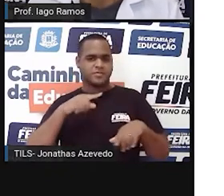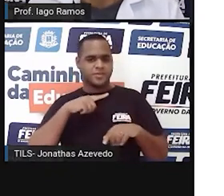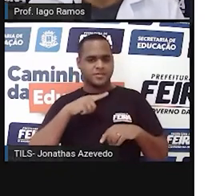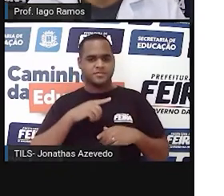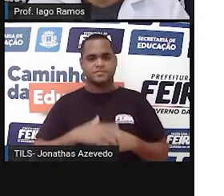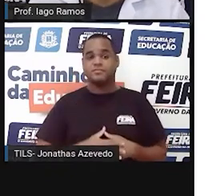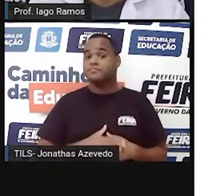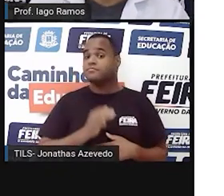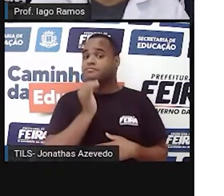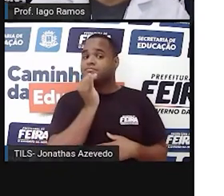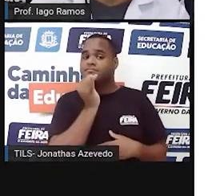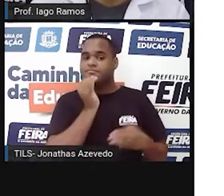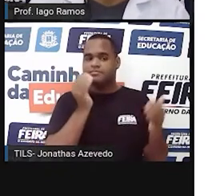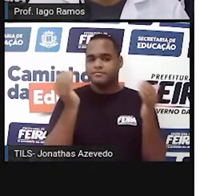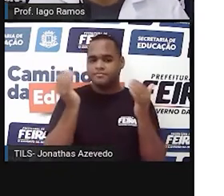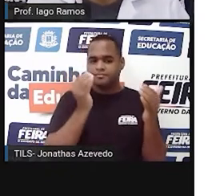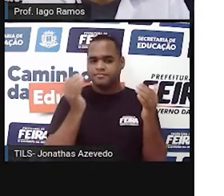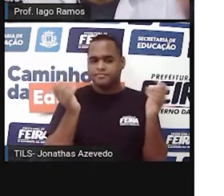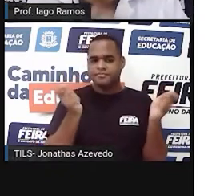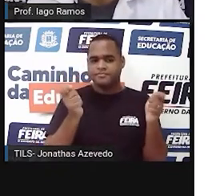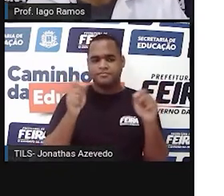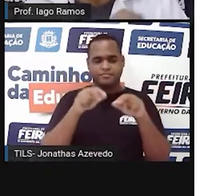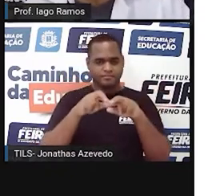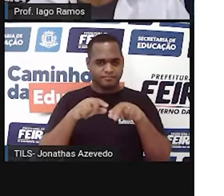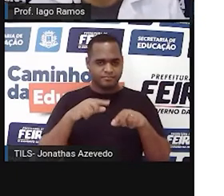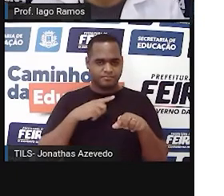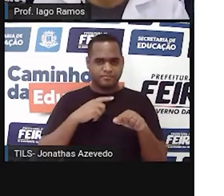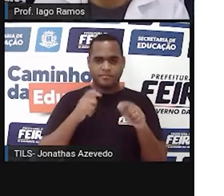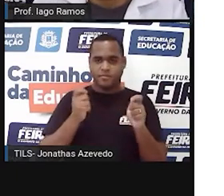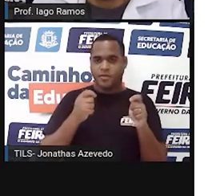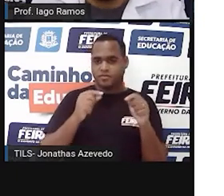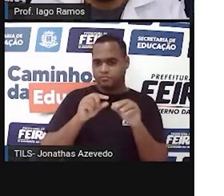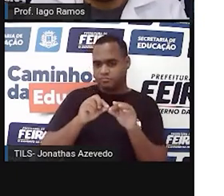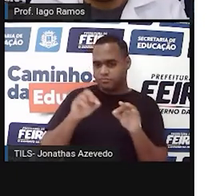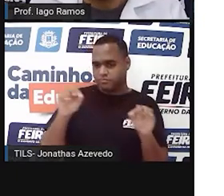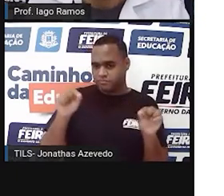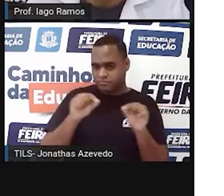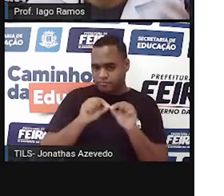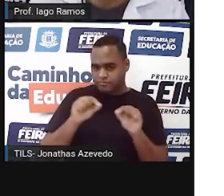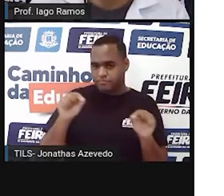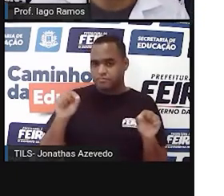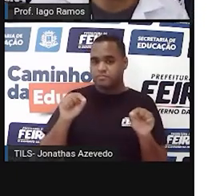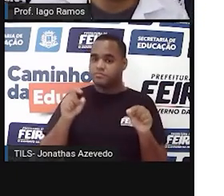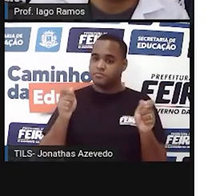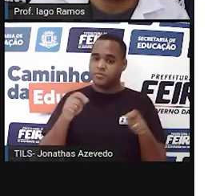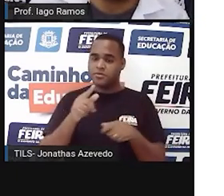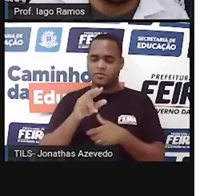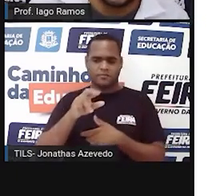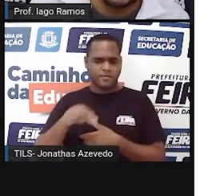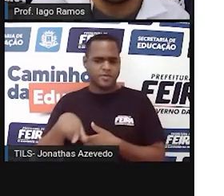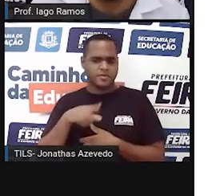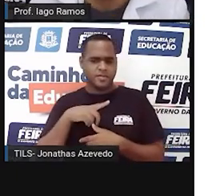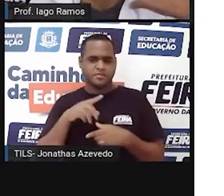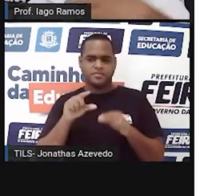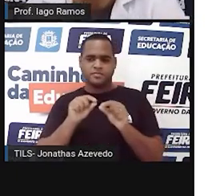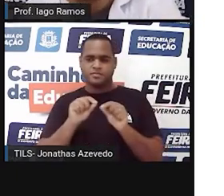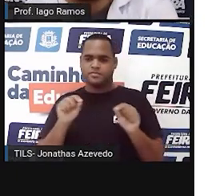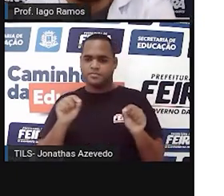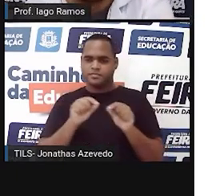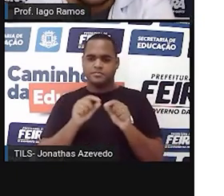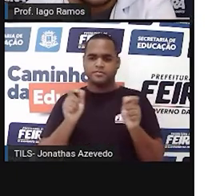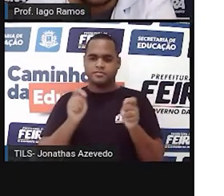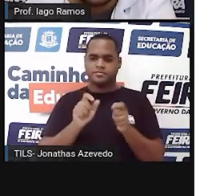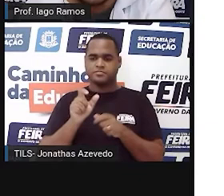Por exemplo, tem coisas que a gente mede usando comprimento. Já tem coisas que a gente mede e tem a ver